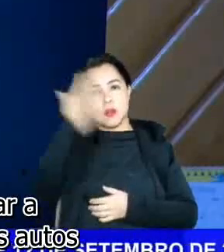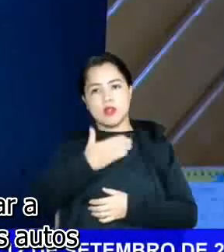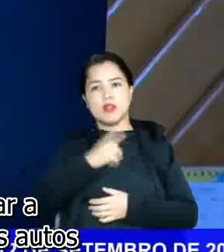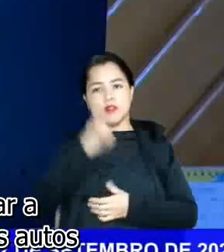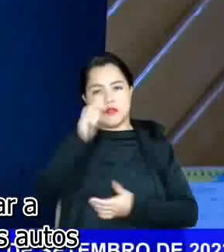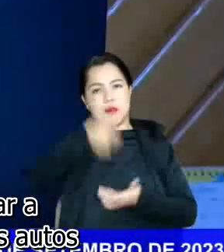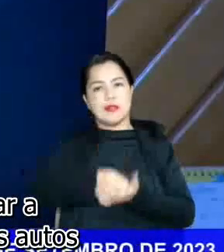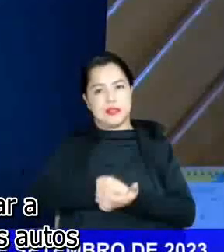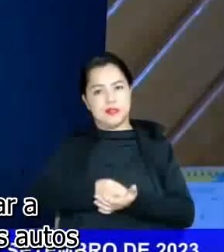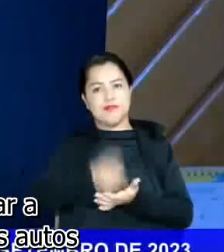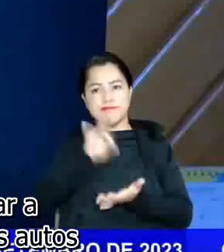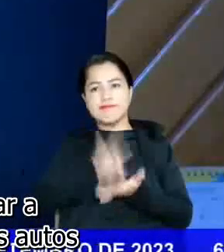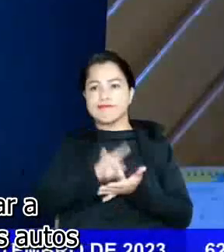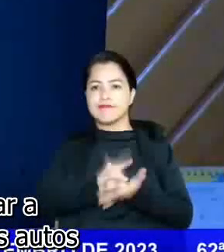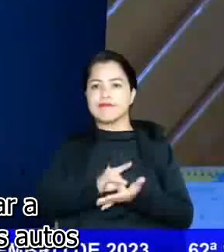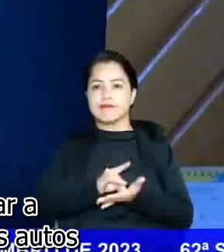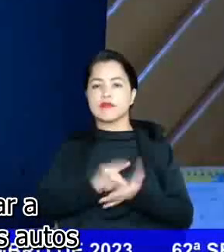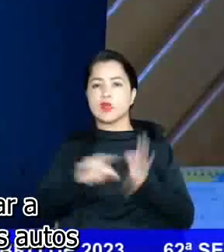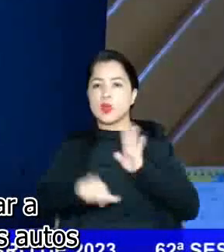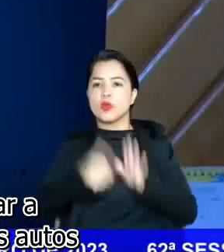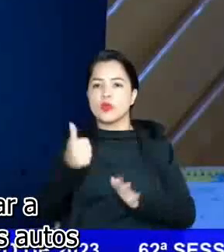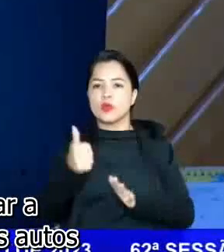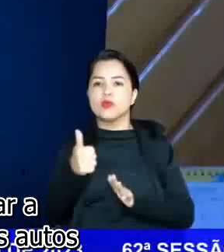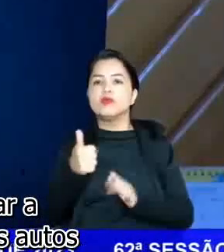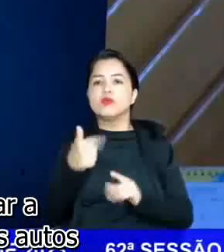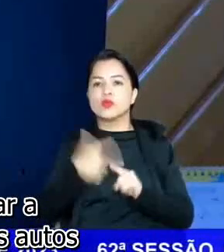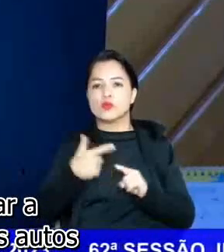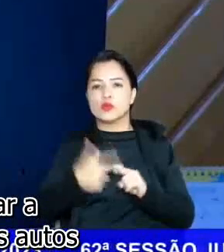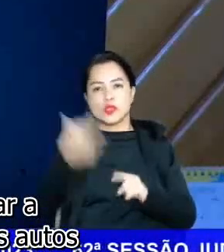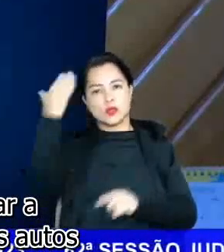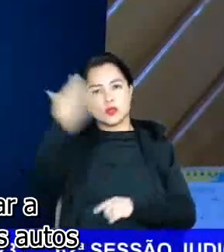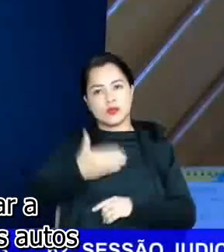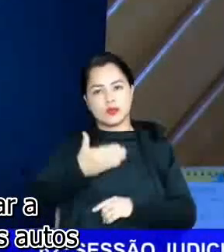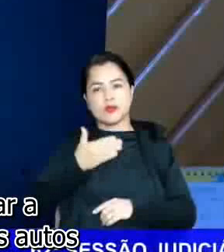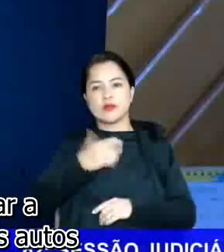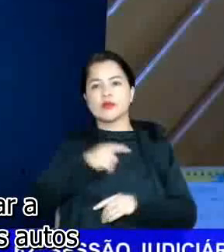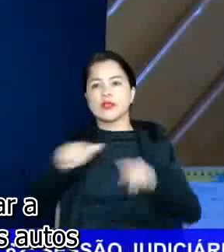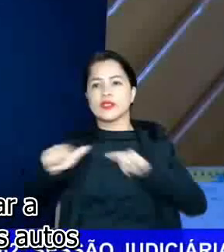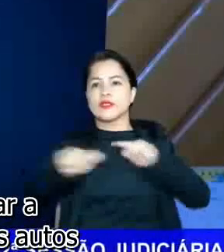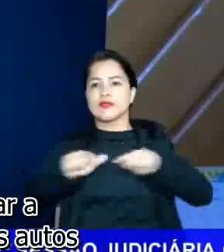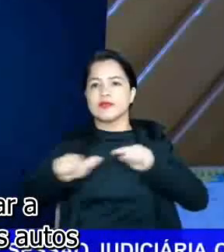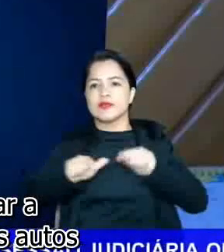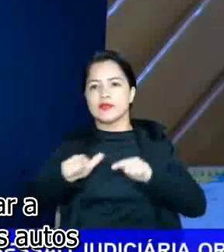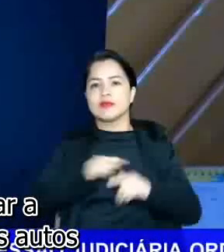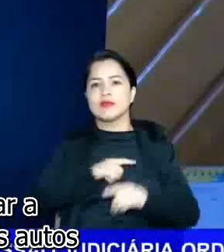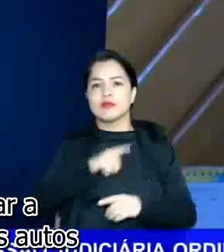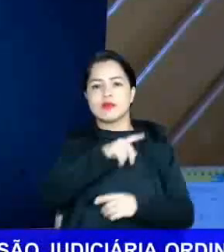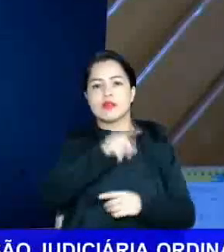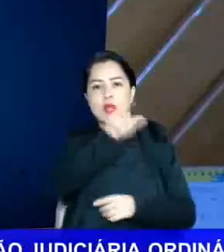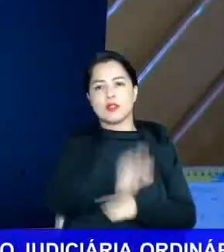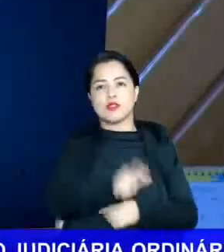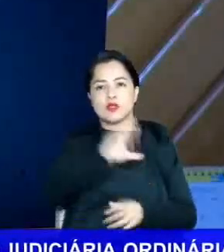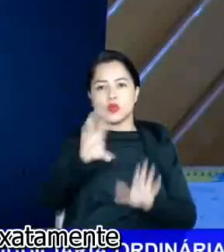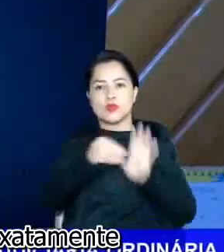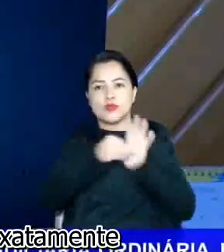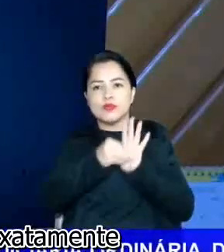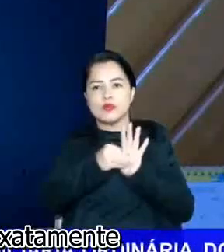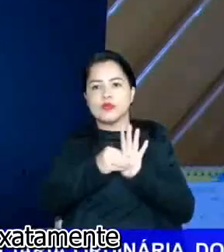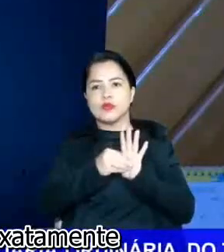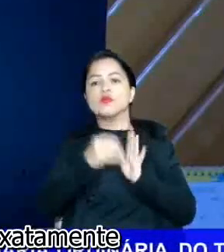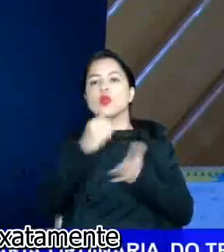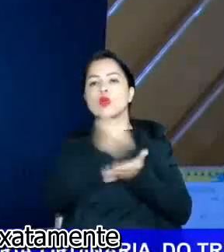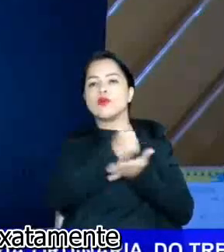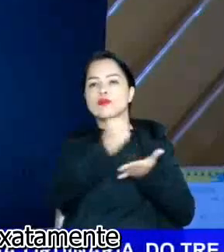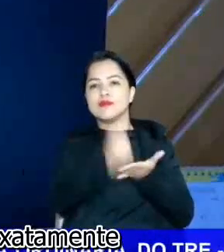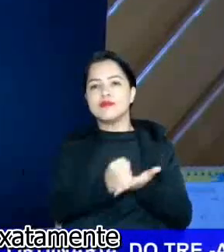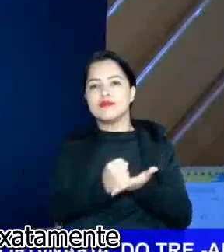comprovadamente gasto, pago. Primeiro porque, para comprovar a prestação desse serviço, a requerente juntou nos autos